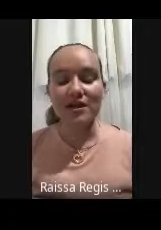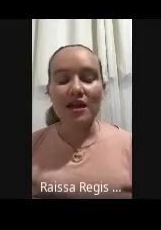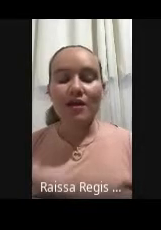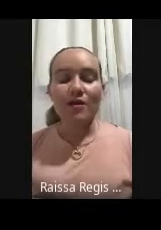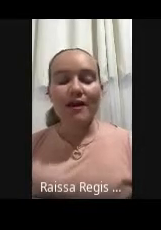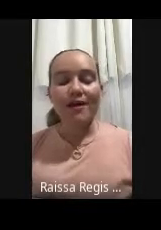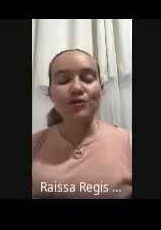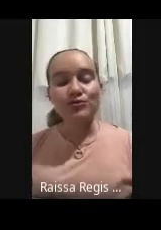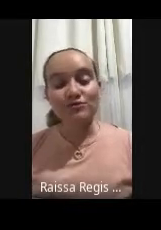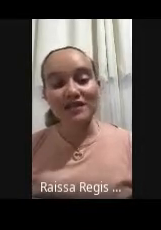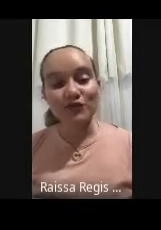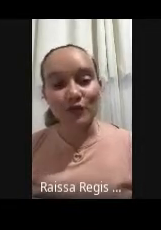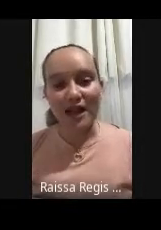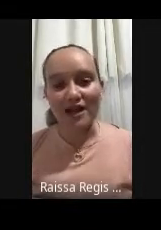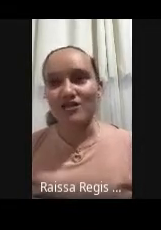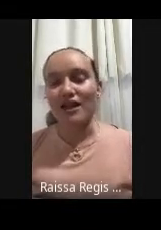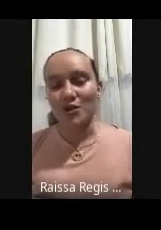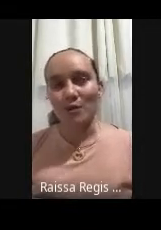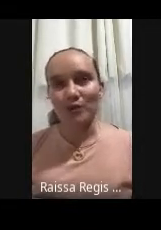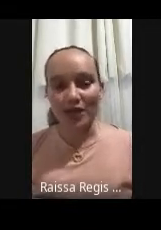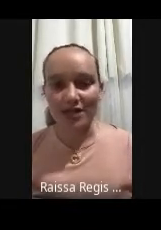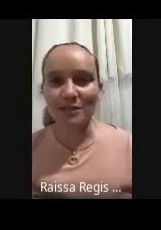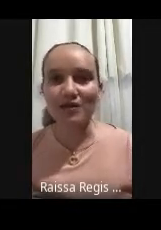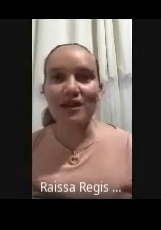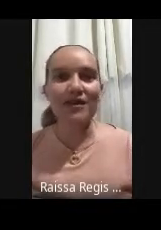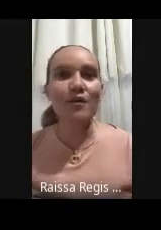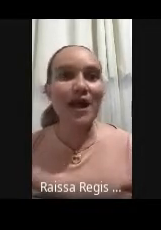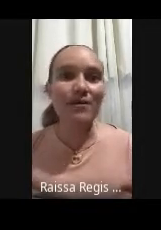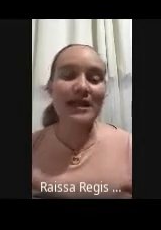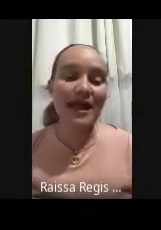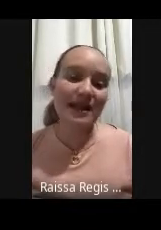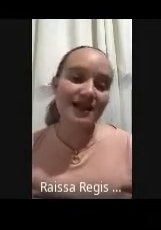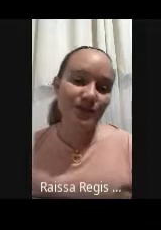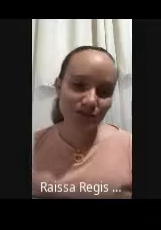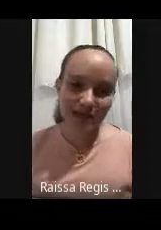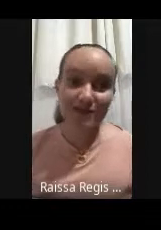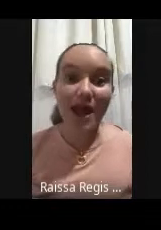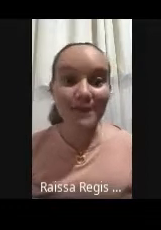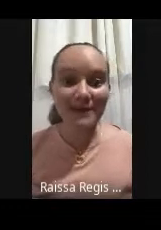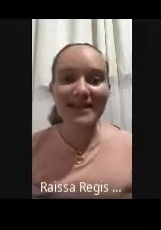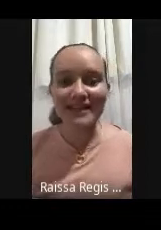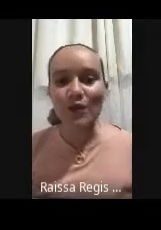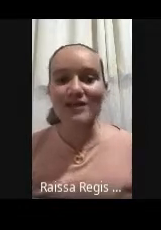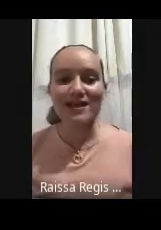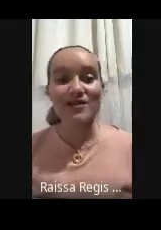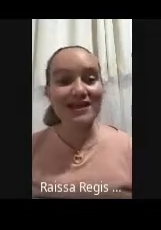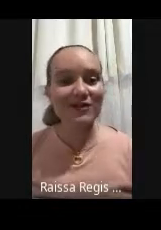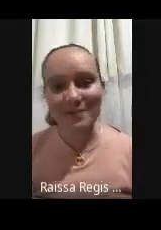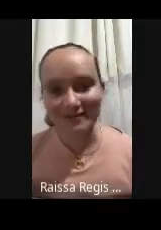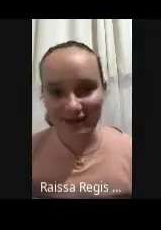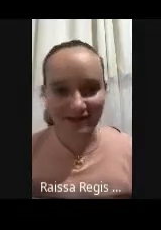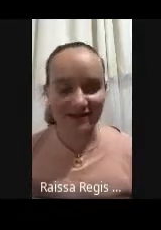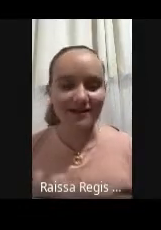disse. Muitos surdos têm dificuldade na língua portuguesa porque não é a L1 deles, não é a primeira língua deles, não é a